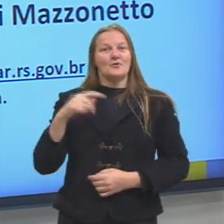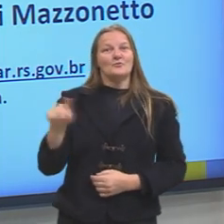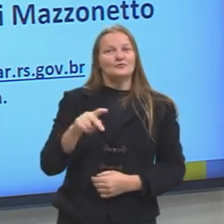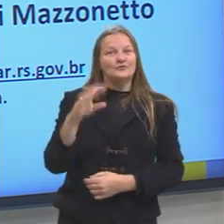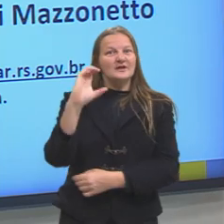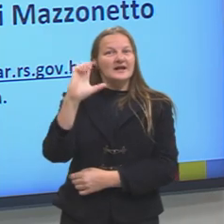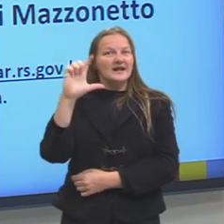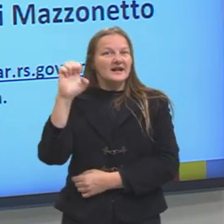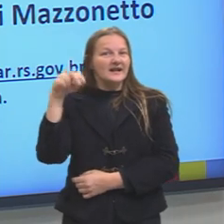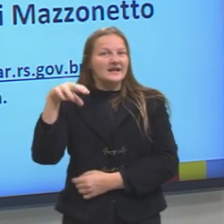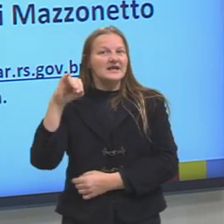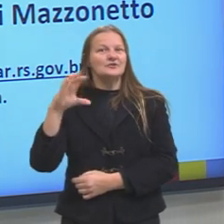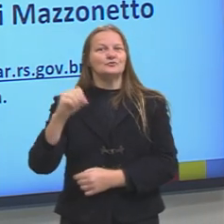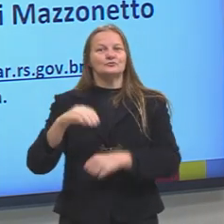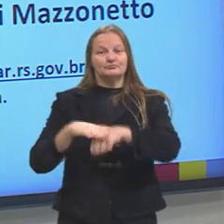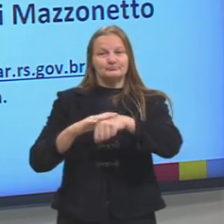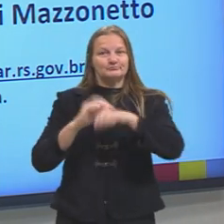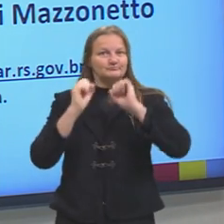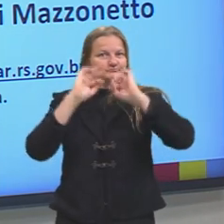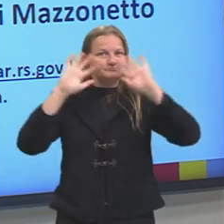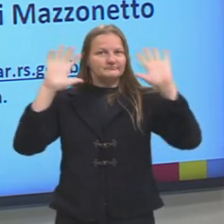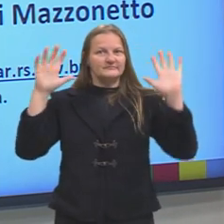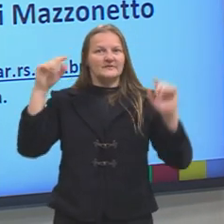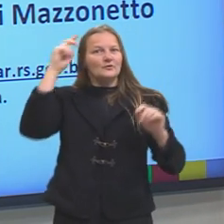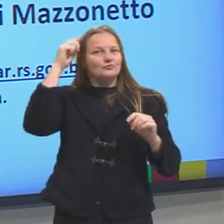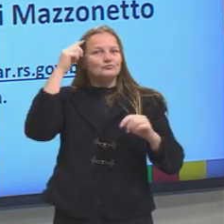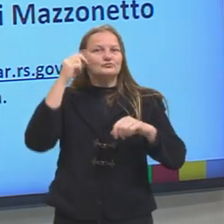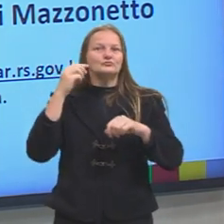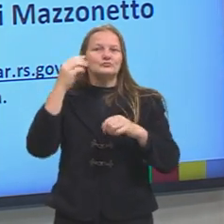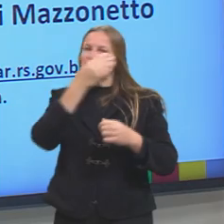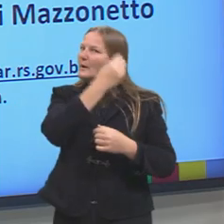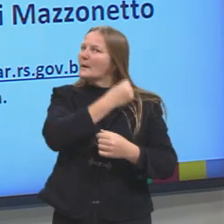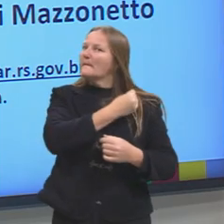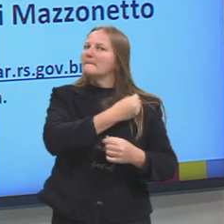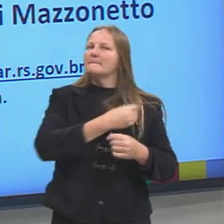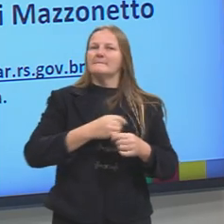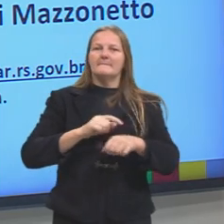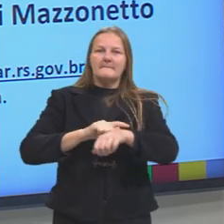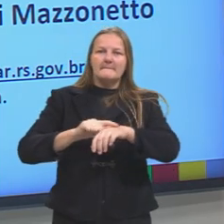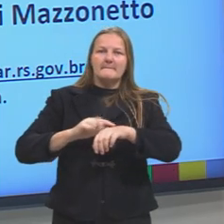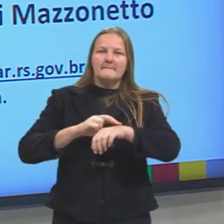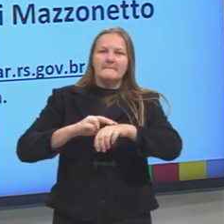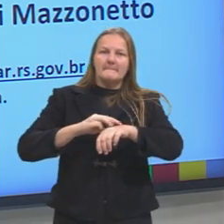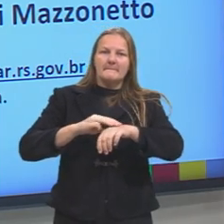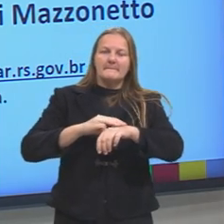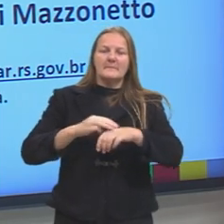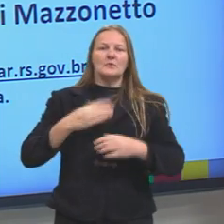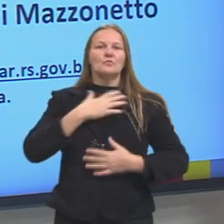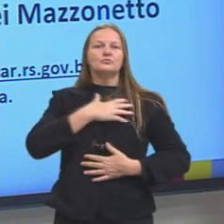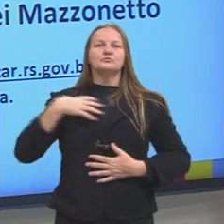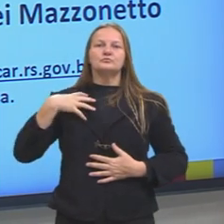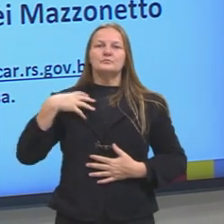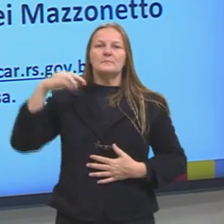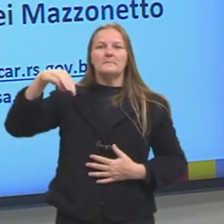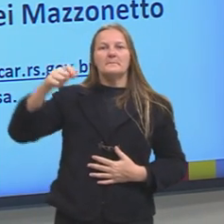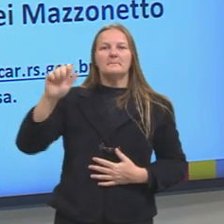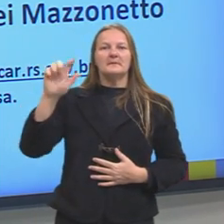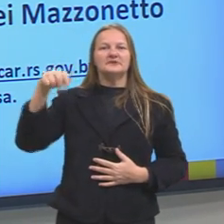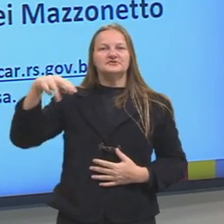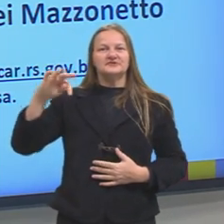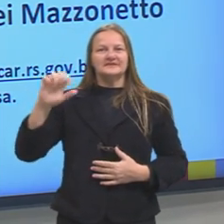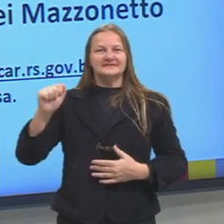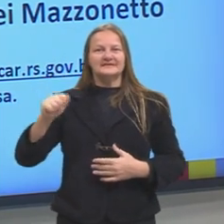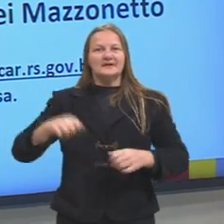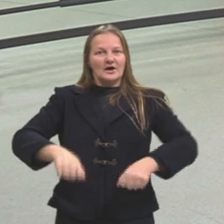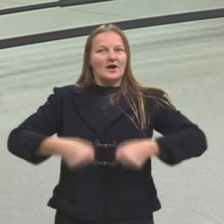creio mazzoneto tem o pele clara olhos e cabelos castanhos visto uma camisa Magenta e uma calça com tom